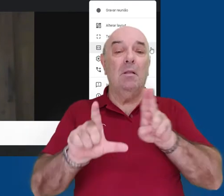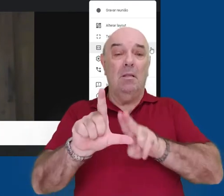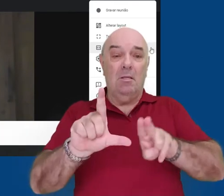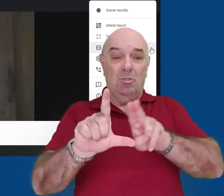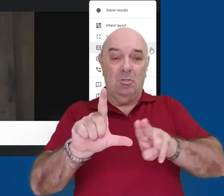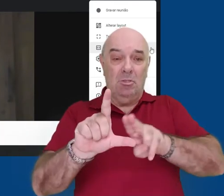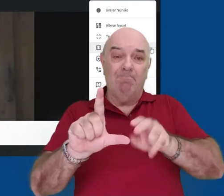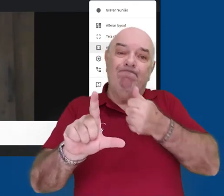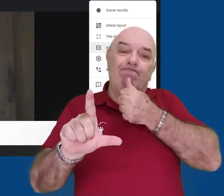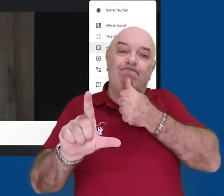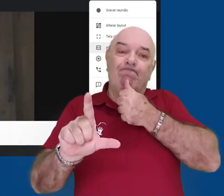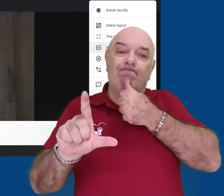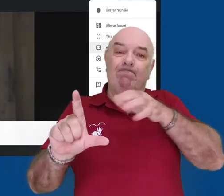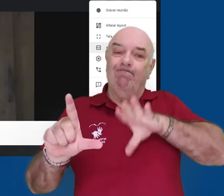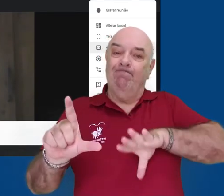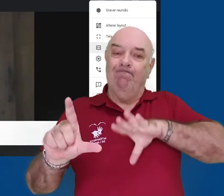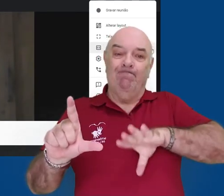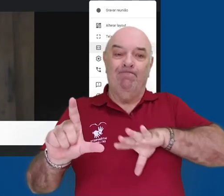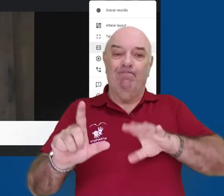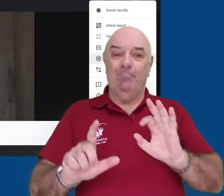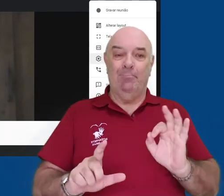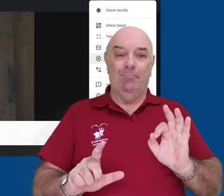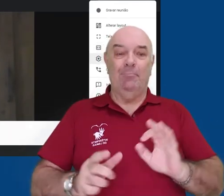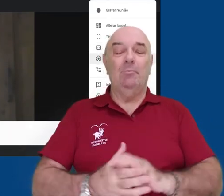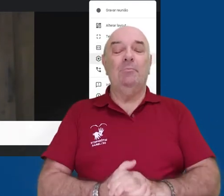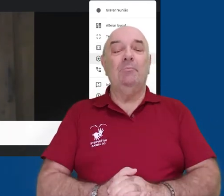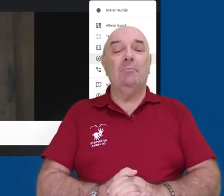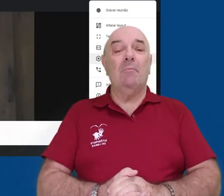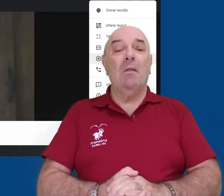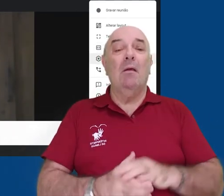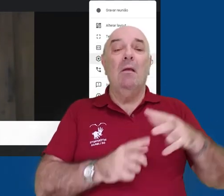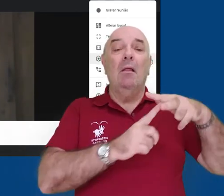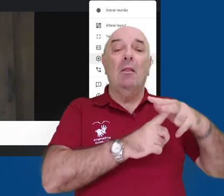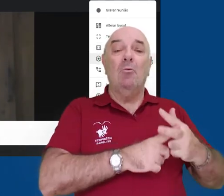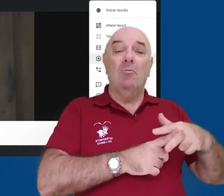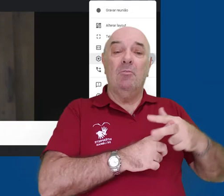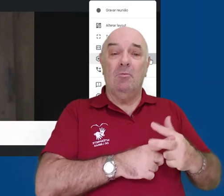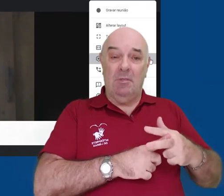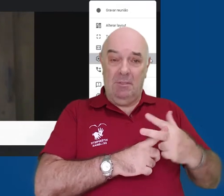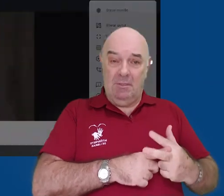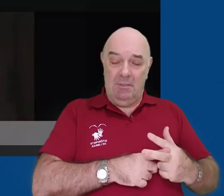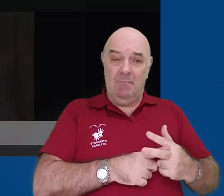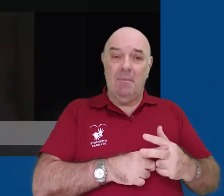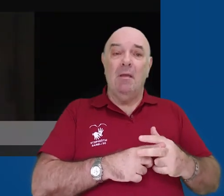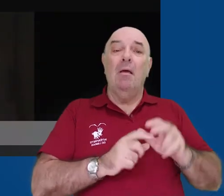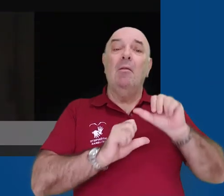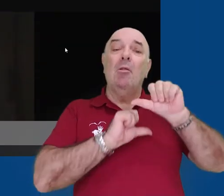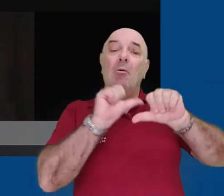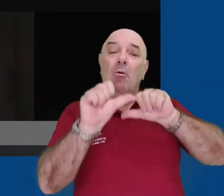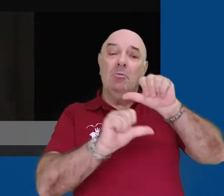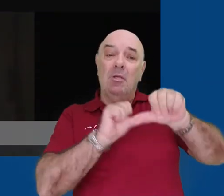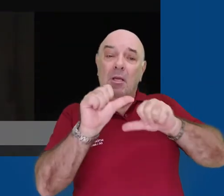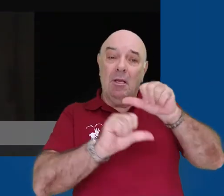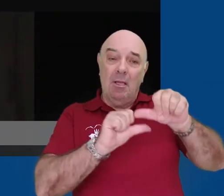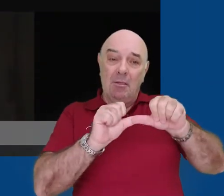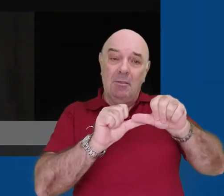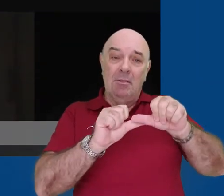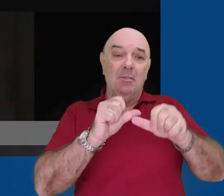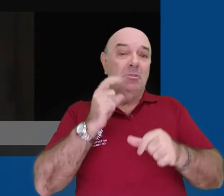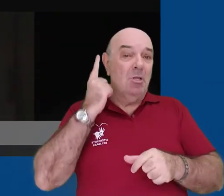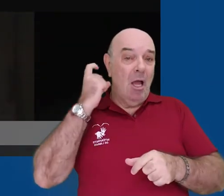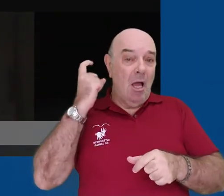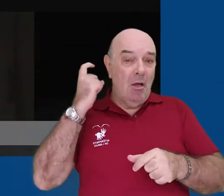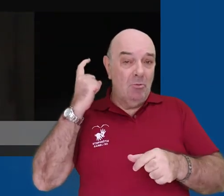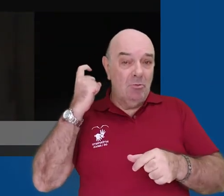legendas, ainda não foi disponibilizada em português. Na opção de configurações, podemos alterar as